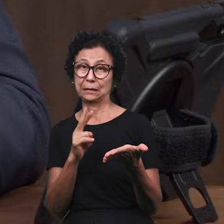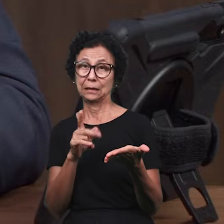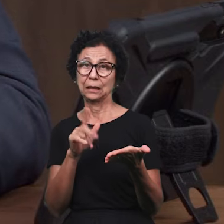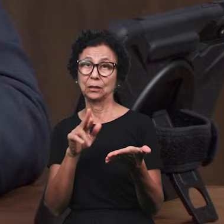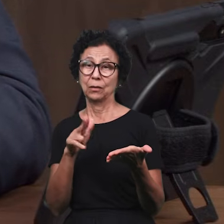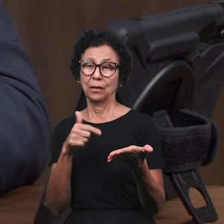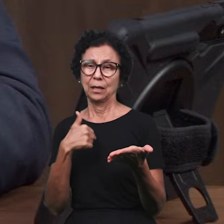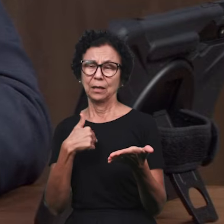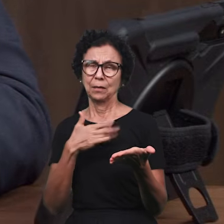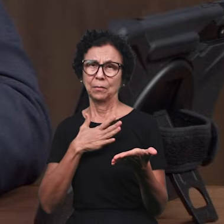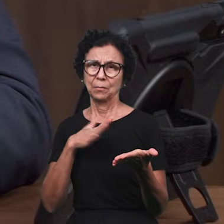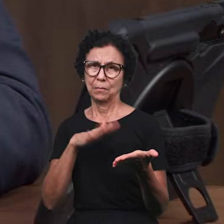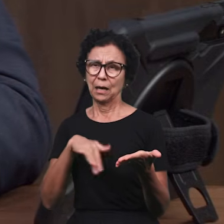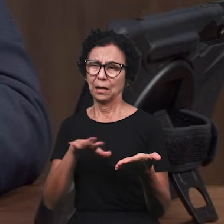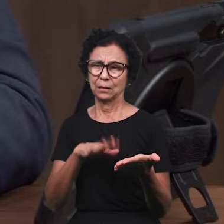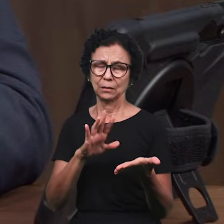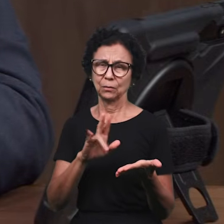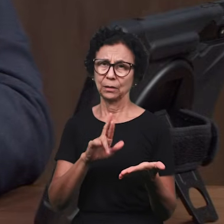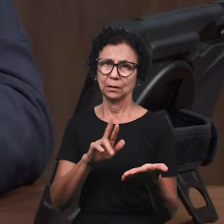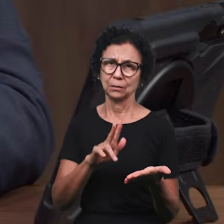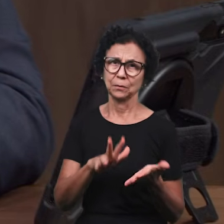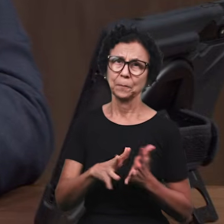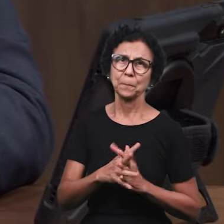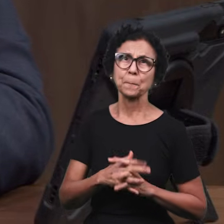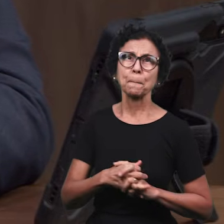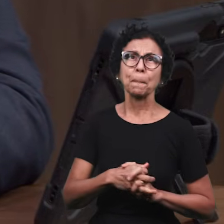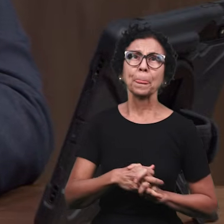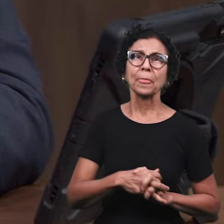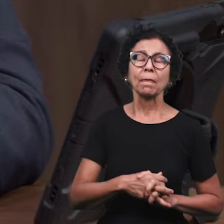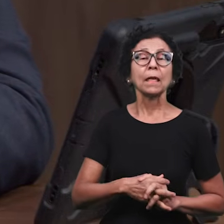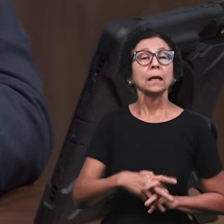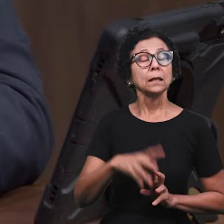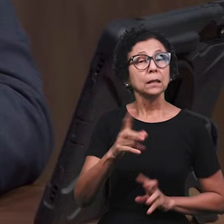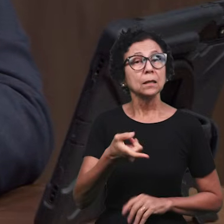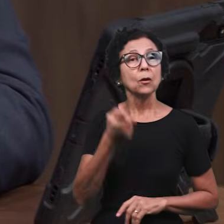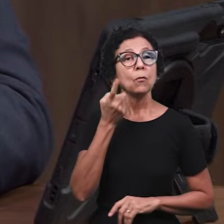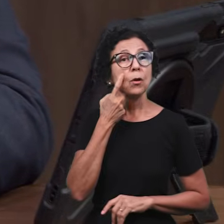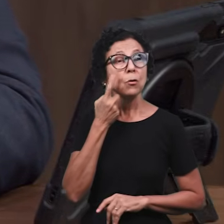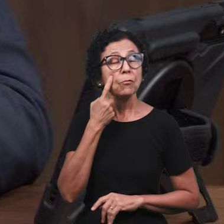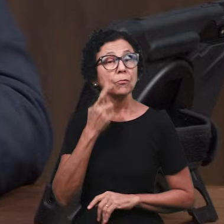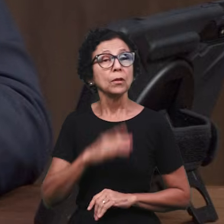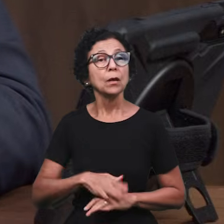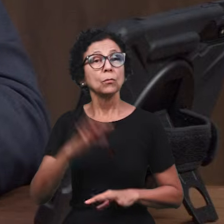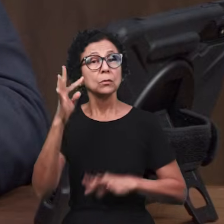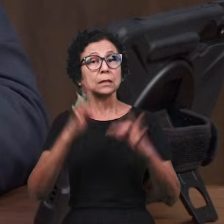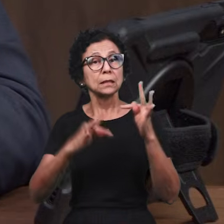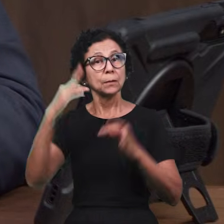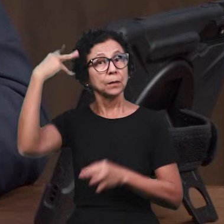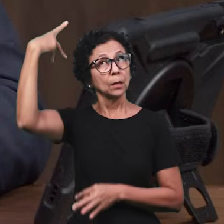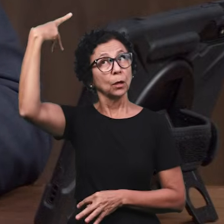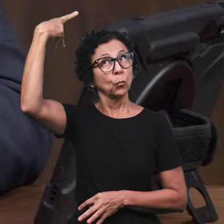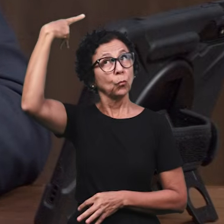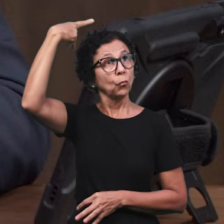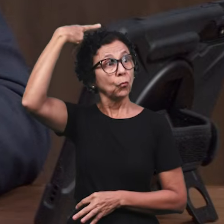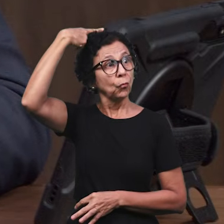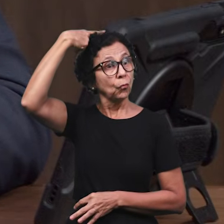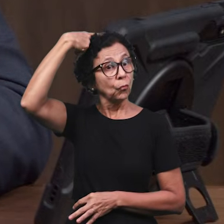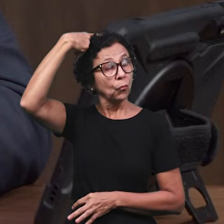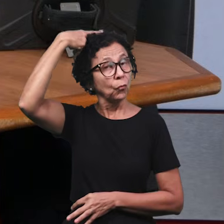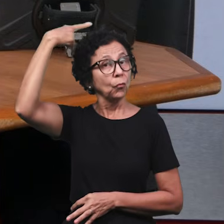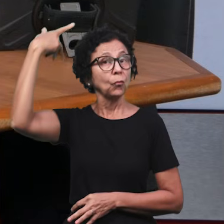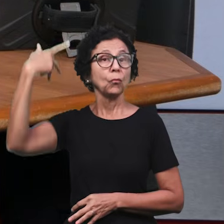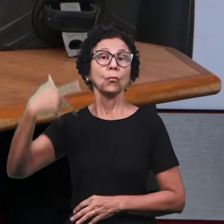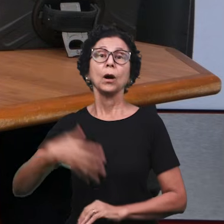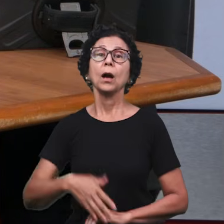vi que tem alguns tratamentos, né, que até injeta medicação no próprio couro cabeludo. Exatamente. Olha,